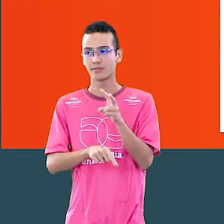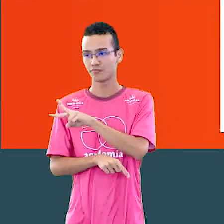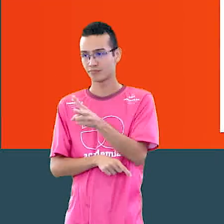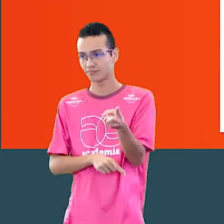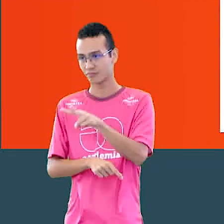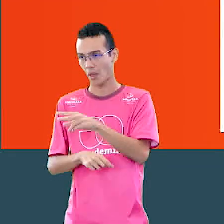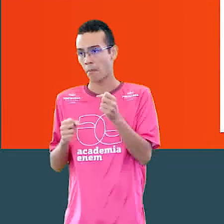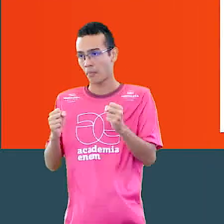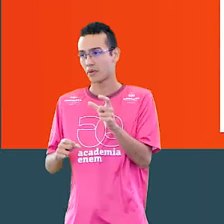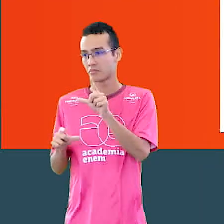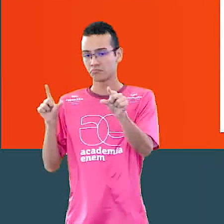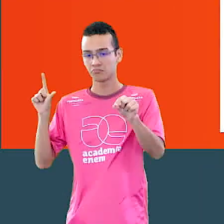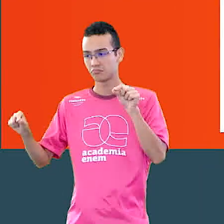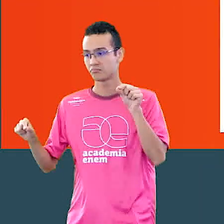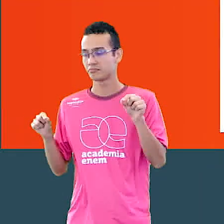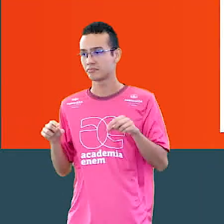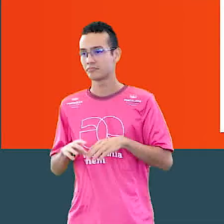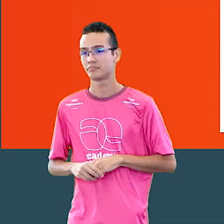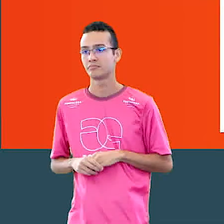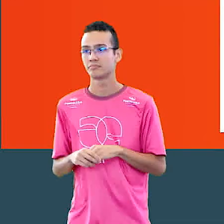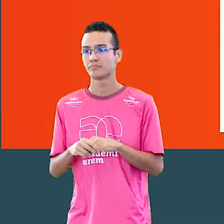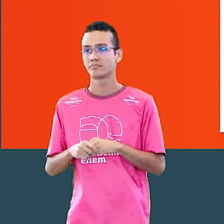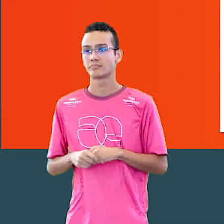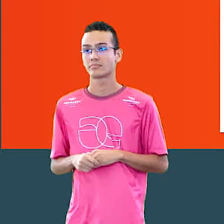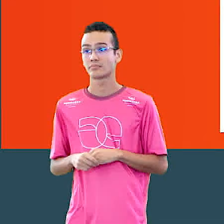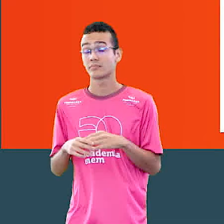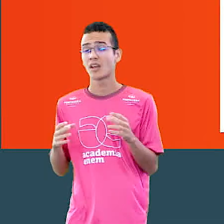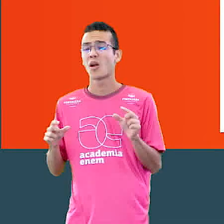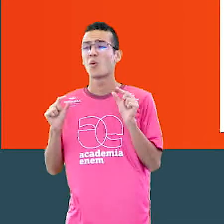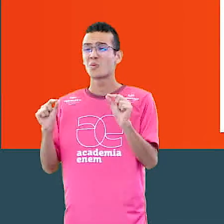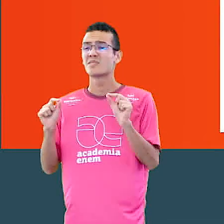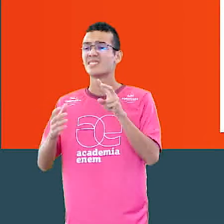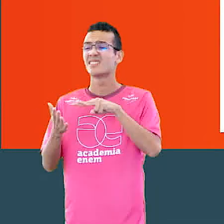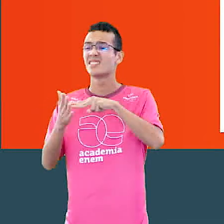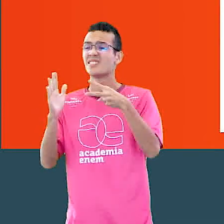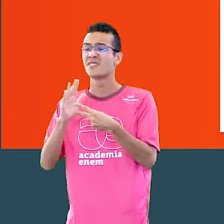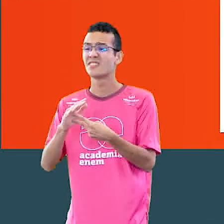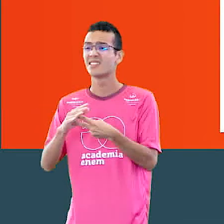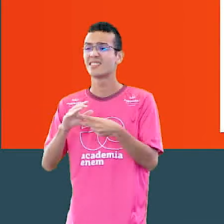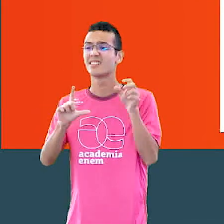escolher um curso. E o que é isso? Eu tenho licenciatura.